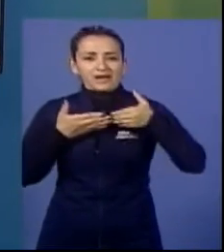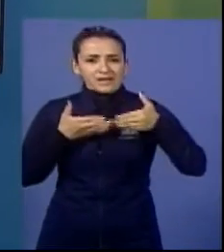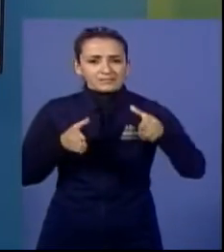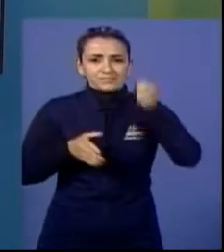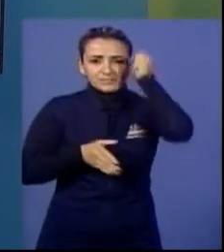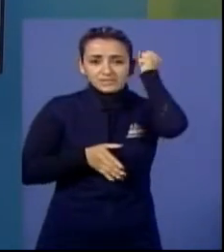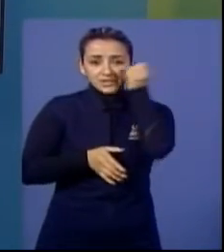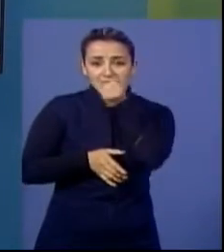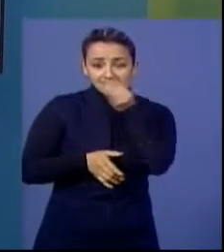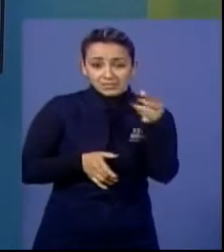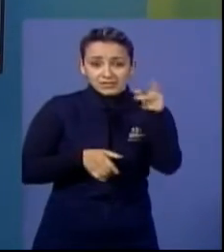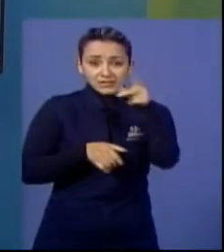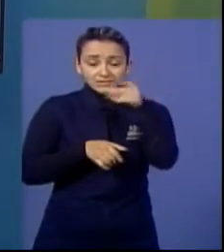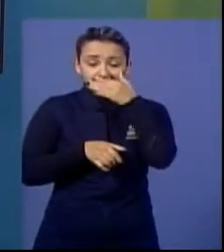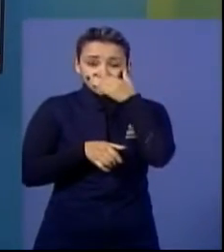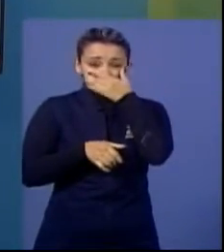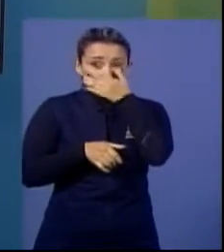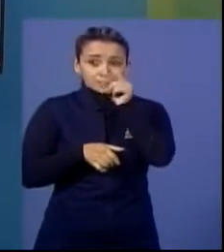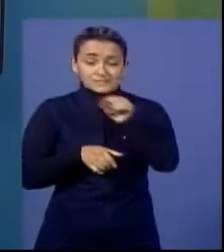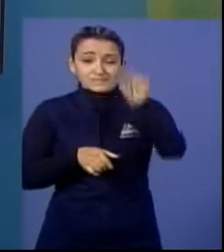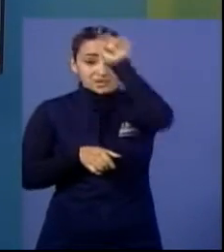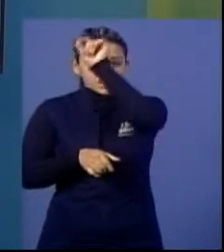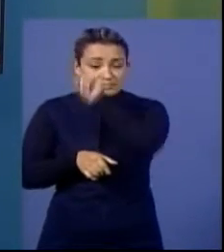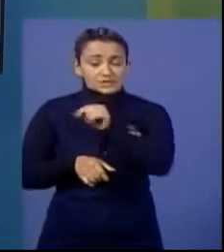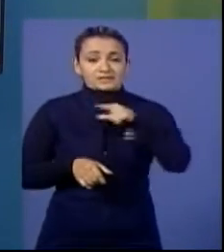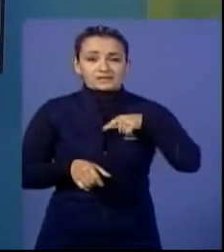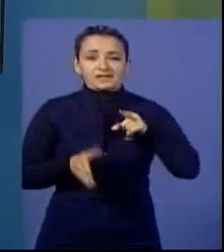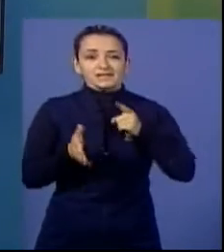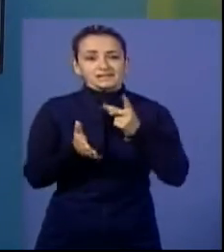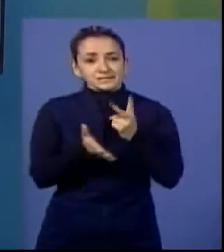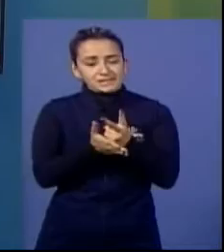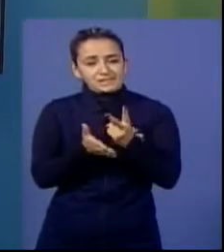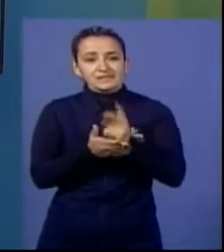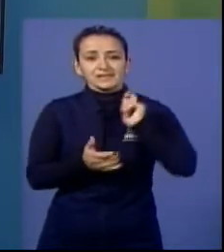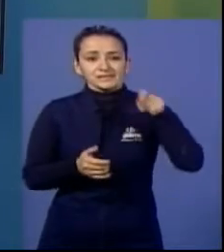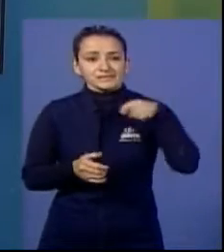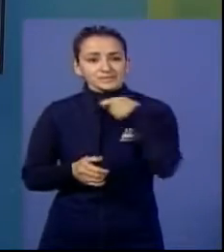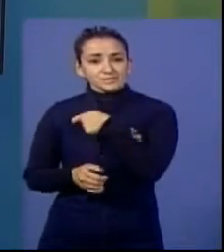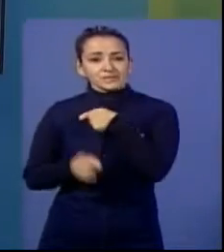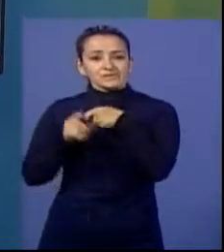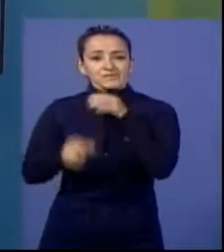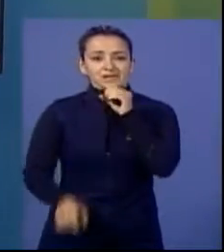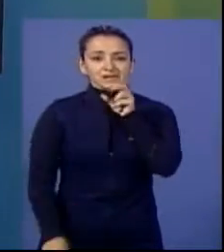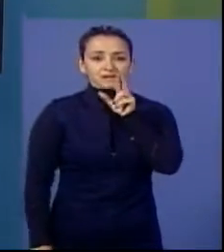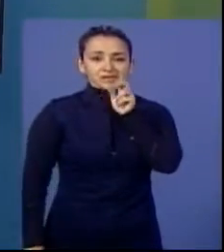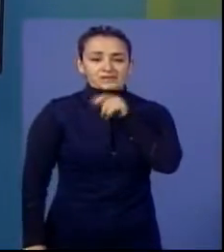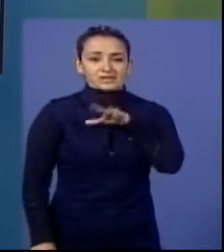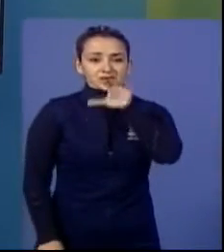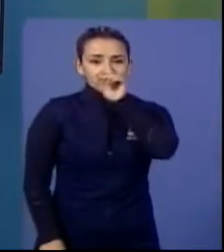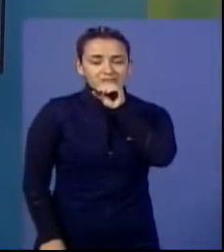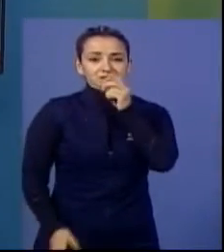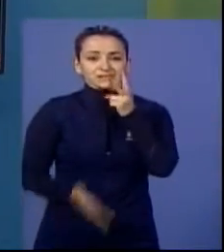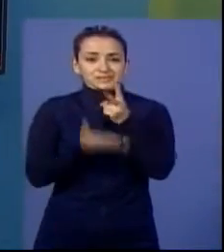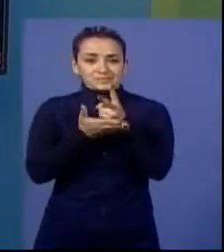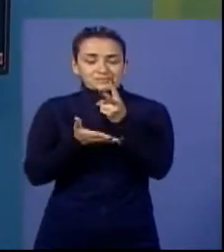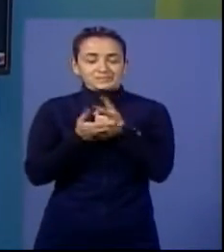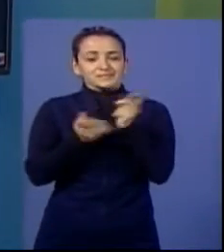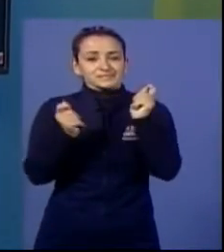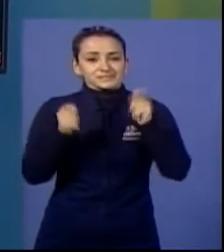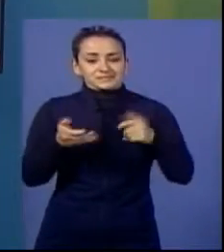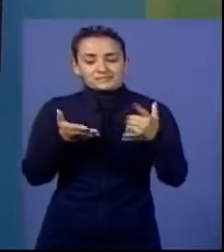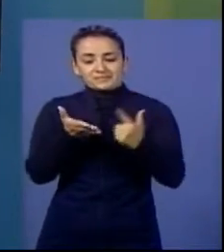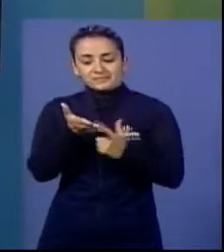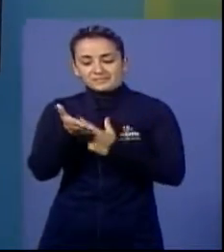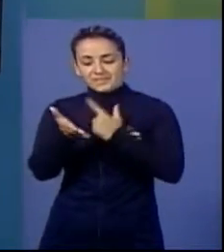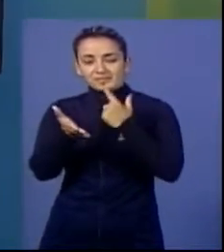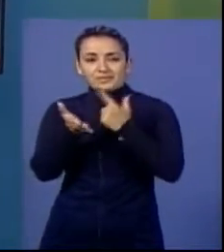em todas as provas de vestibulares, eles cobram questão de estrutura orgânica. Então, dentro disso, eu creio que você, pegando um livro